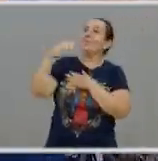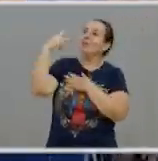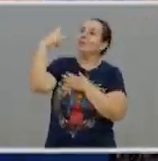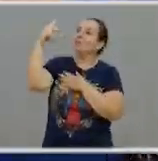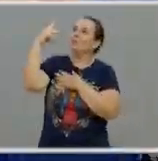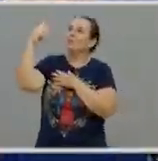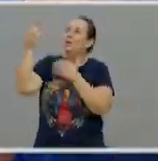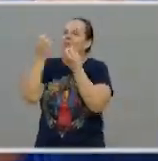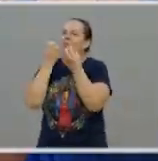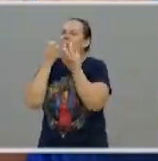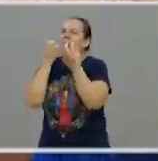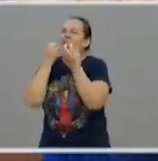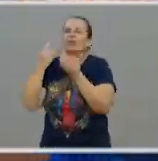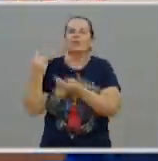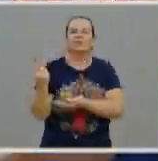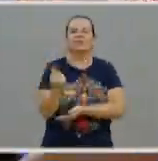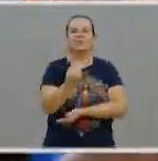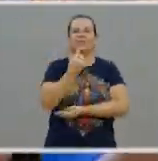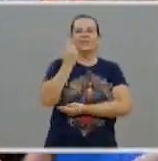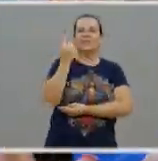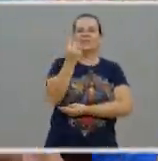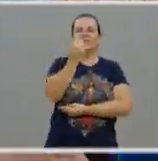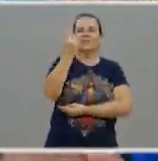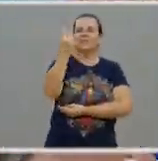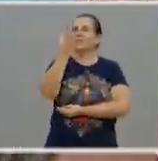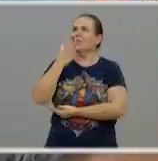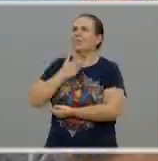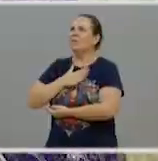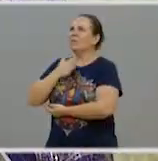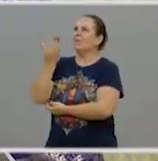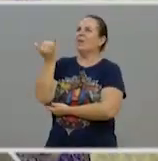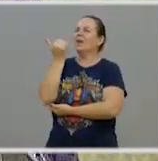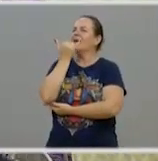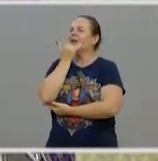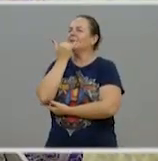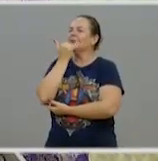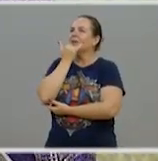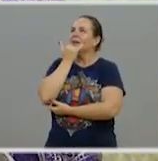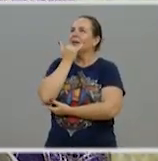E a tua bondade infinita me